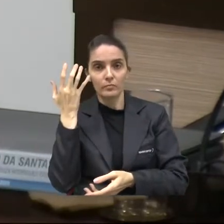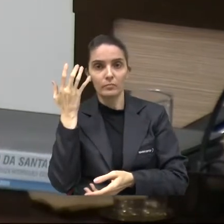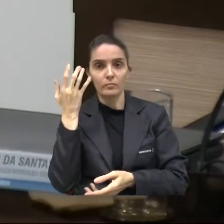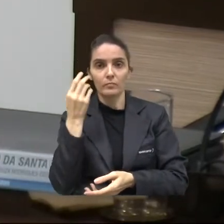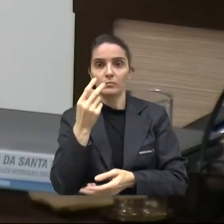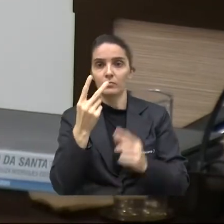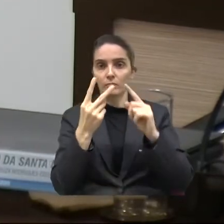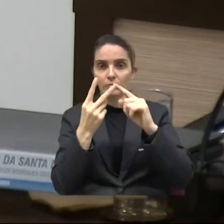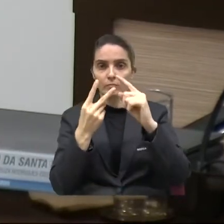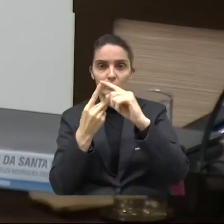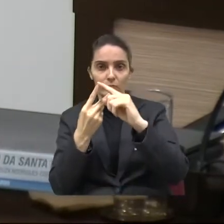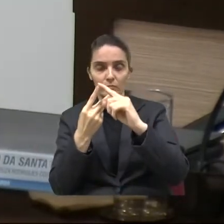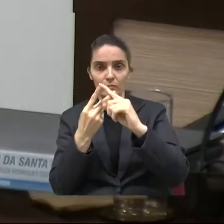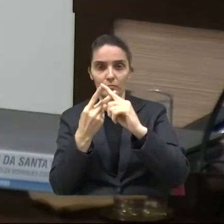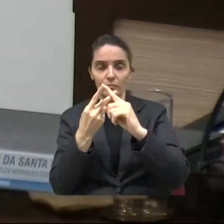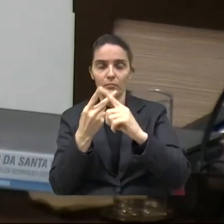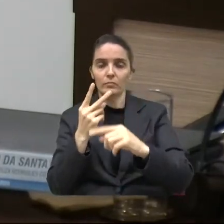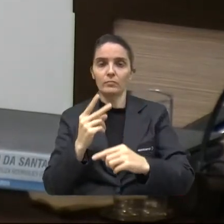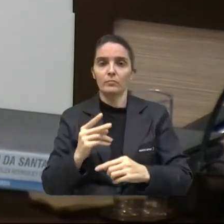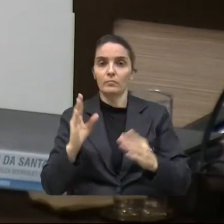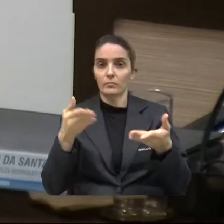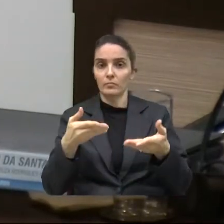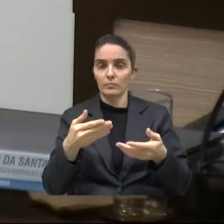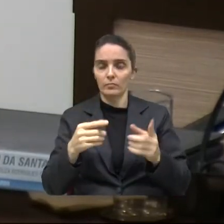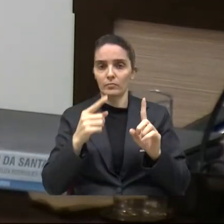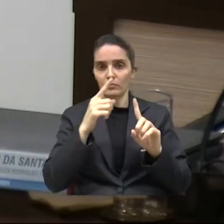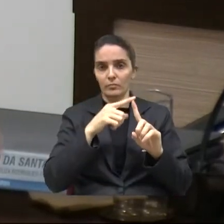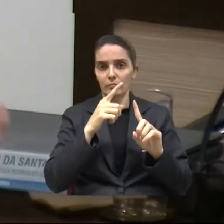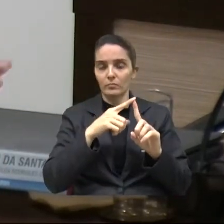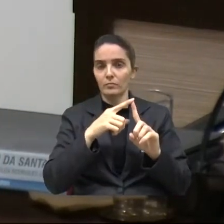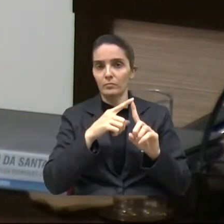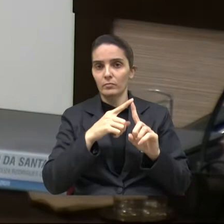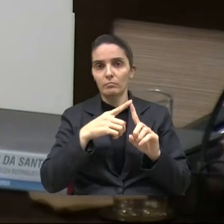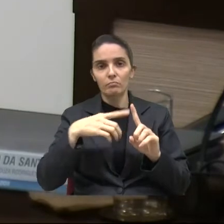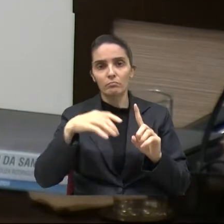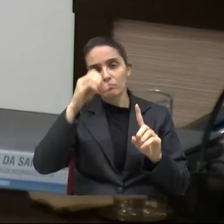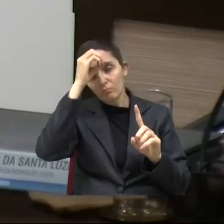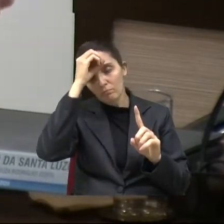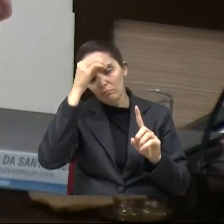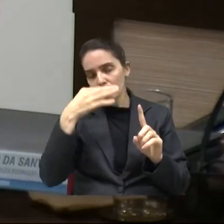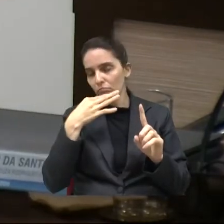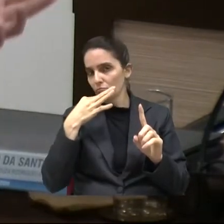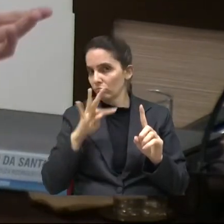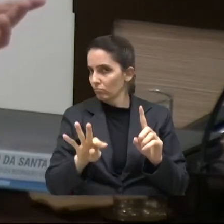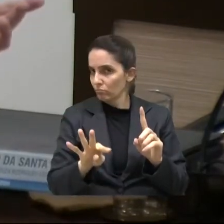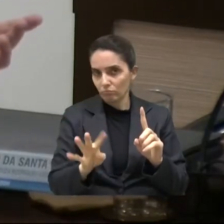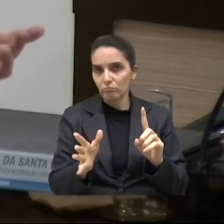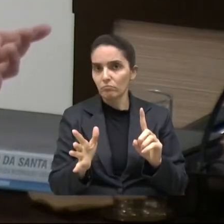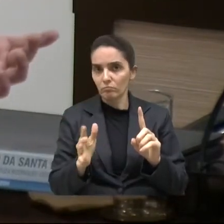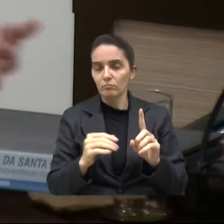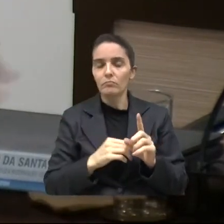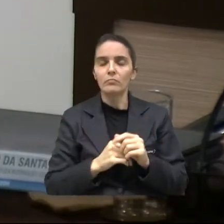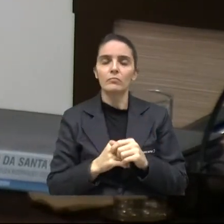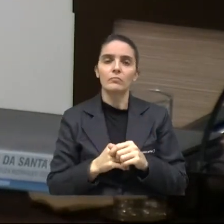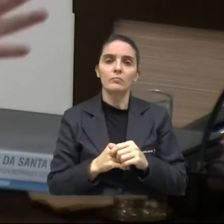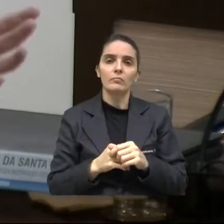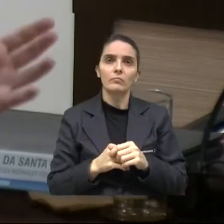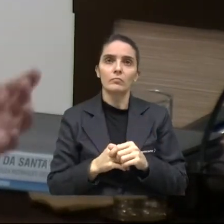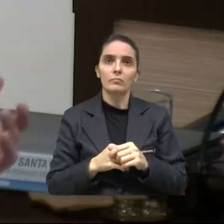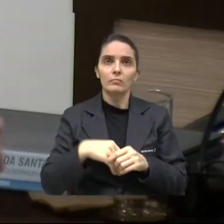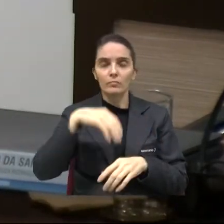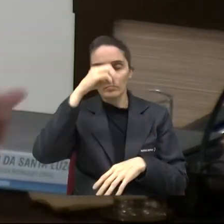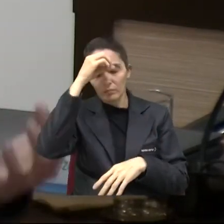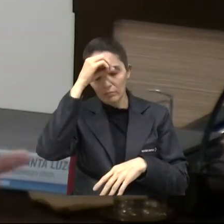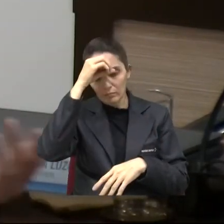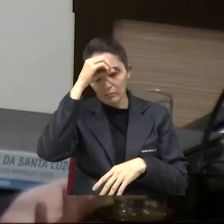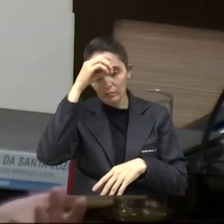duas razões que eu consigo enxergar agora de pronto. A primeira, por ignorância, no sentido lato da palavra, ignorância no sentido